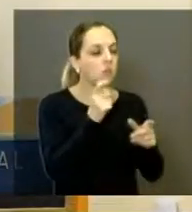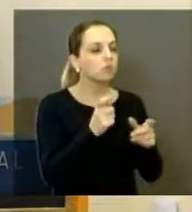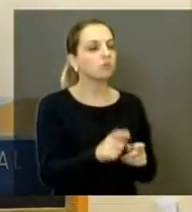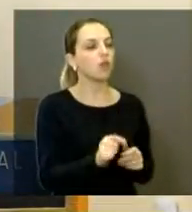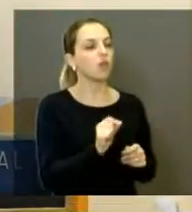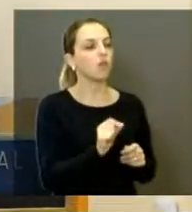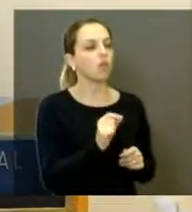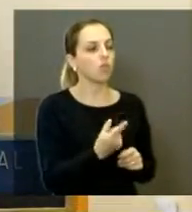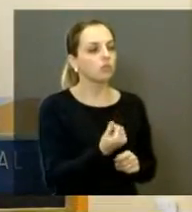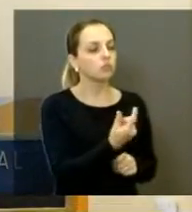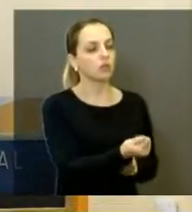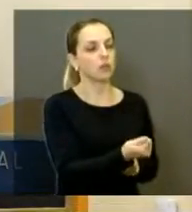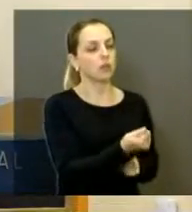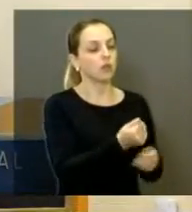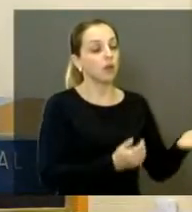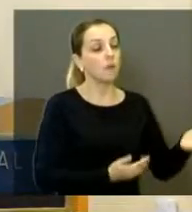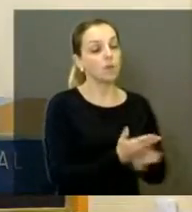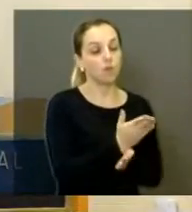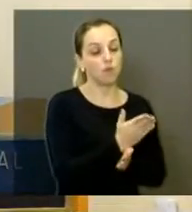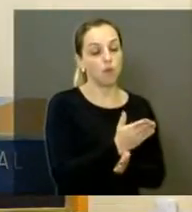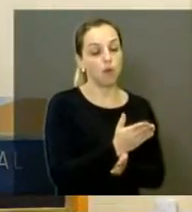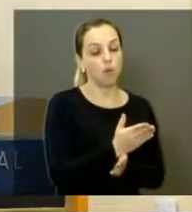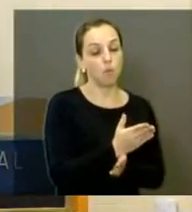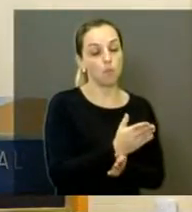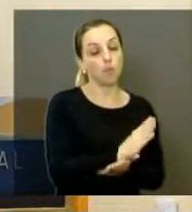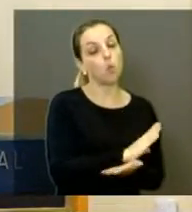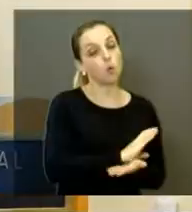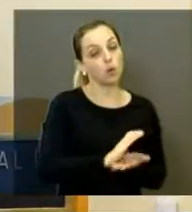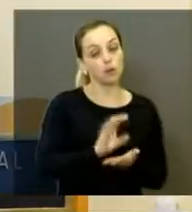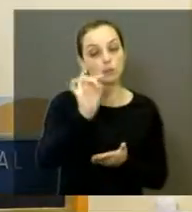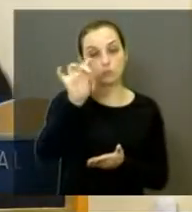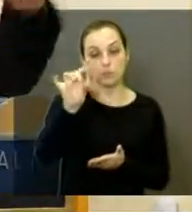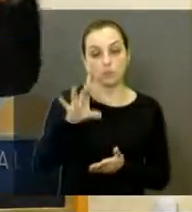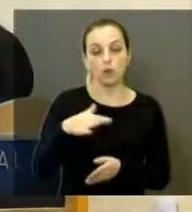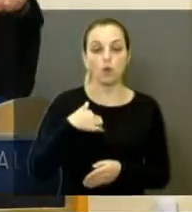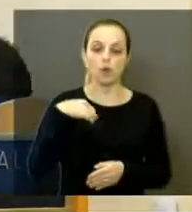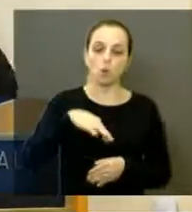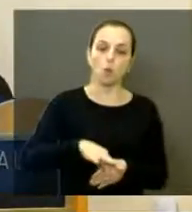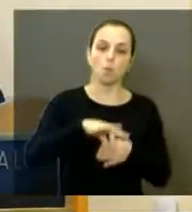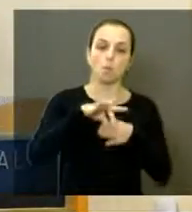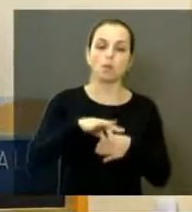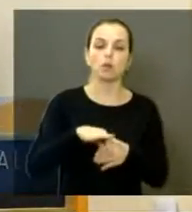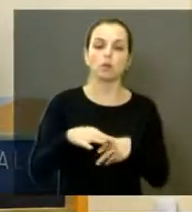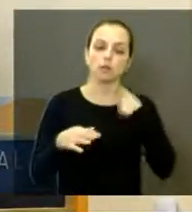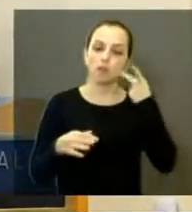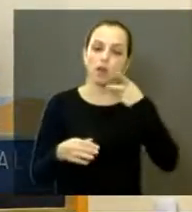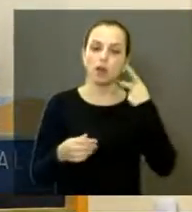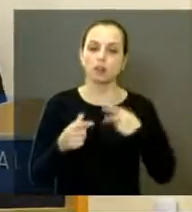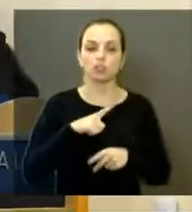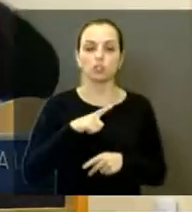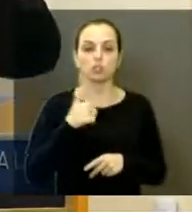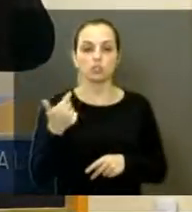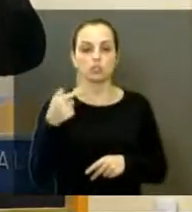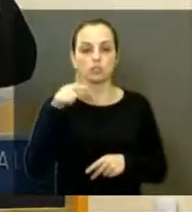aprovamos? Aprovamos um crédito especial, eu como líder do governo, não subi aqui falando que tinha 17